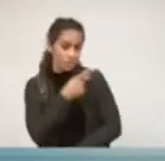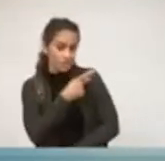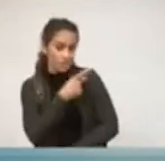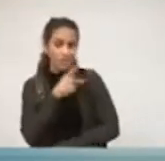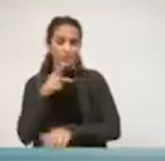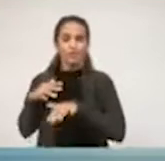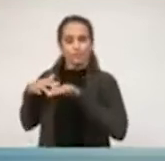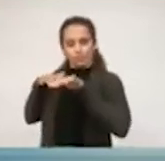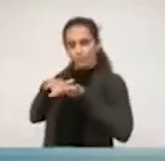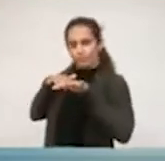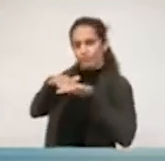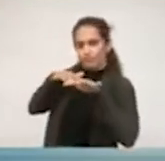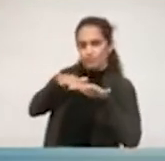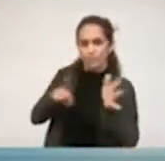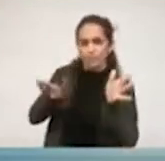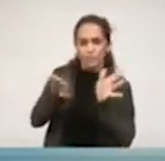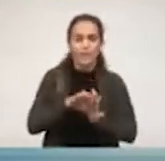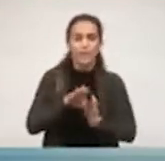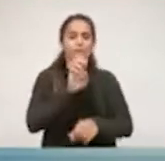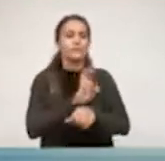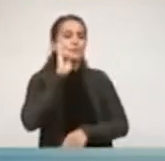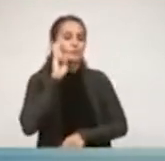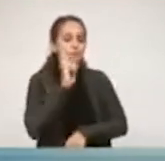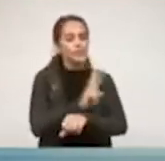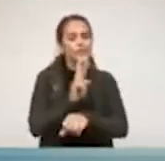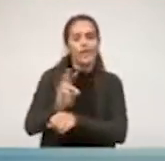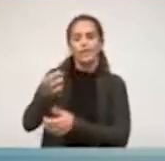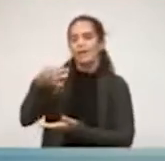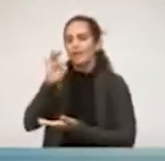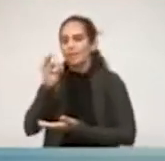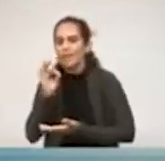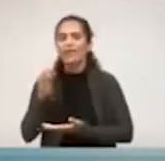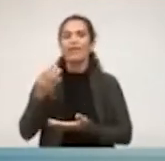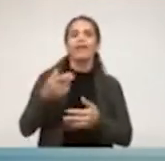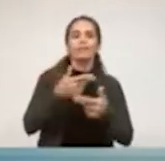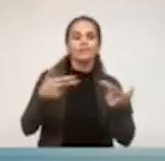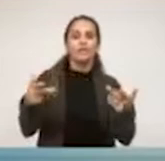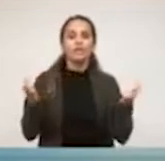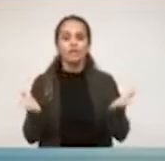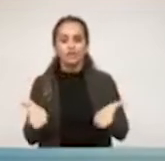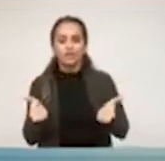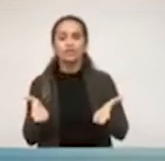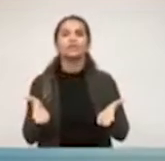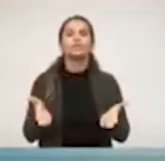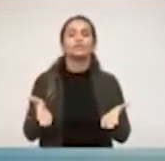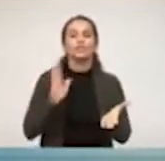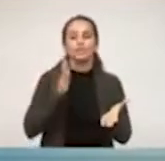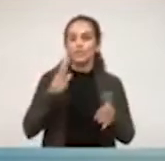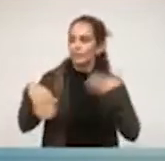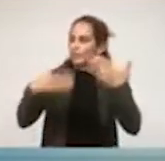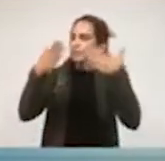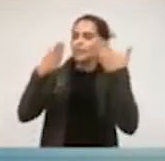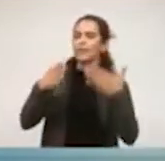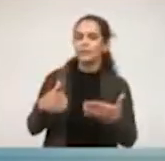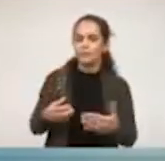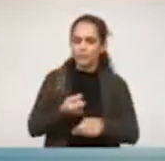à época para ser plantador de café para cuidar de café de a meia hoje nós já evoluímos e quase isso já não existe